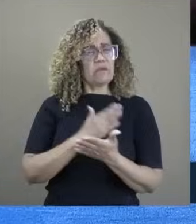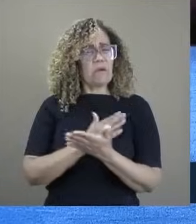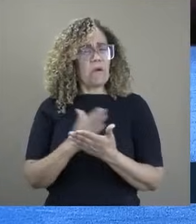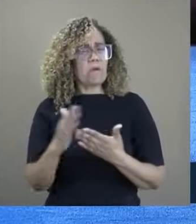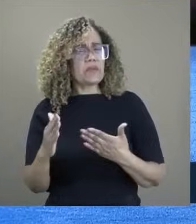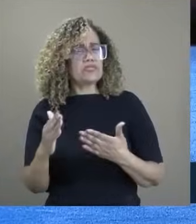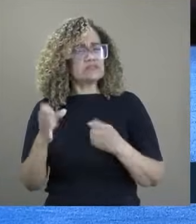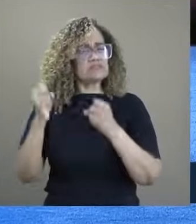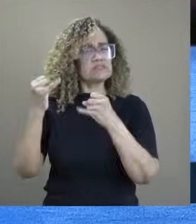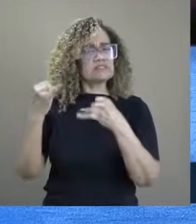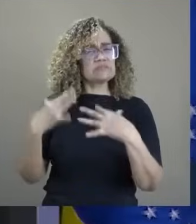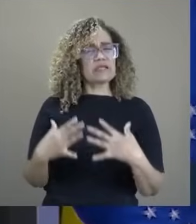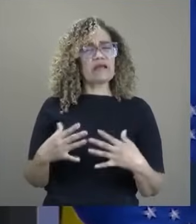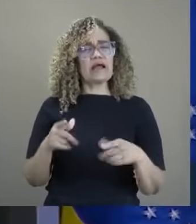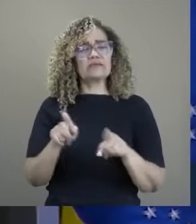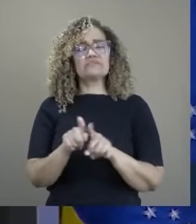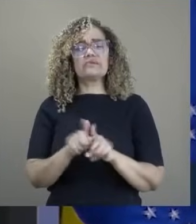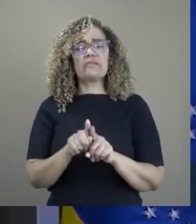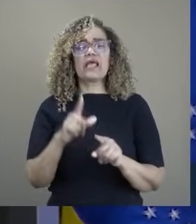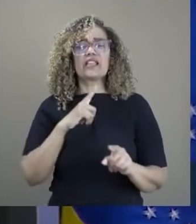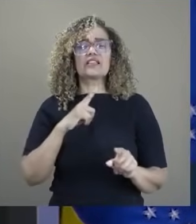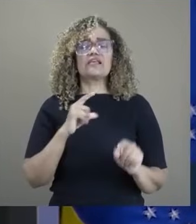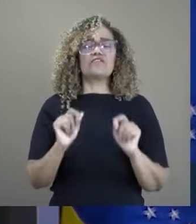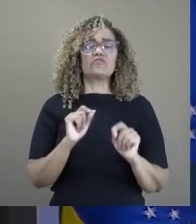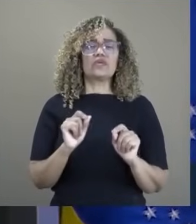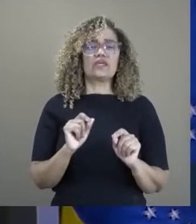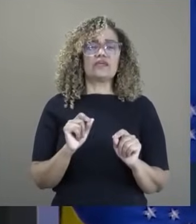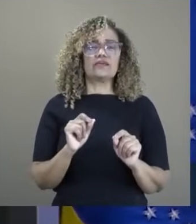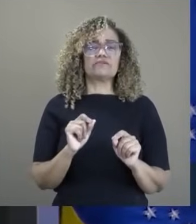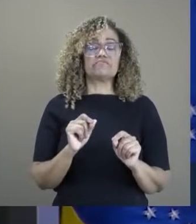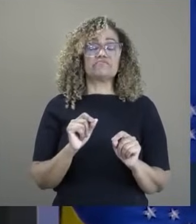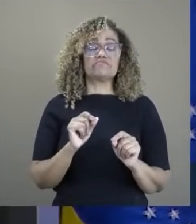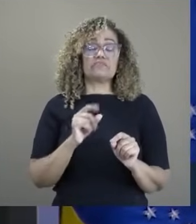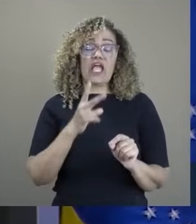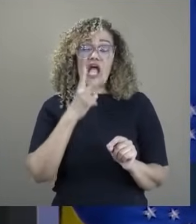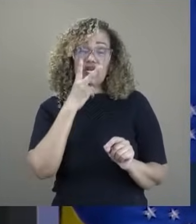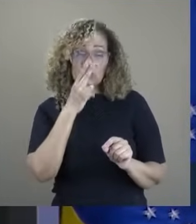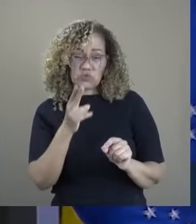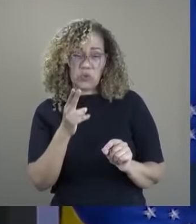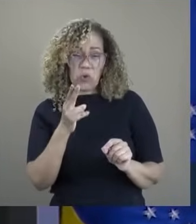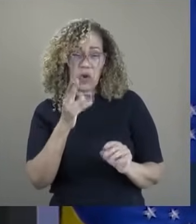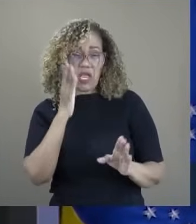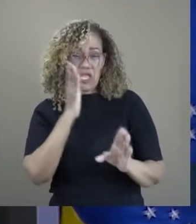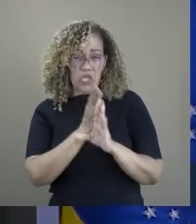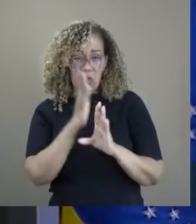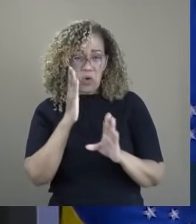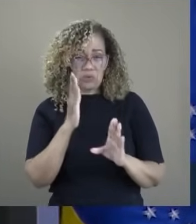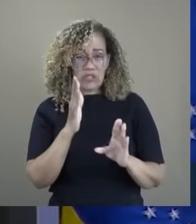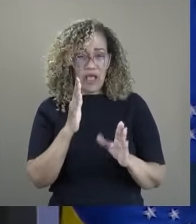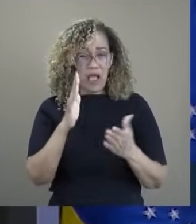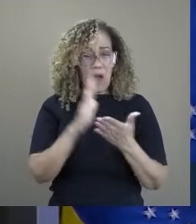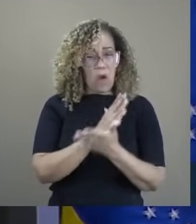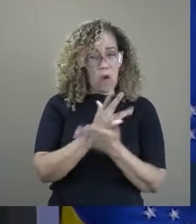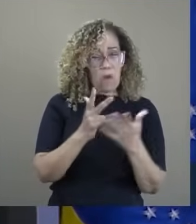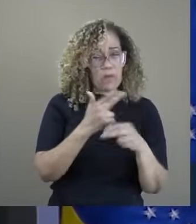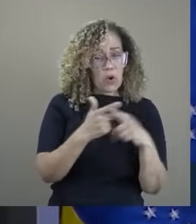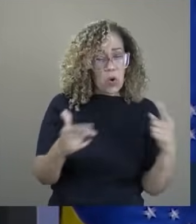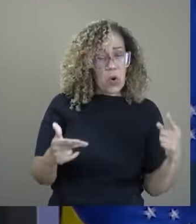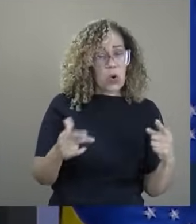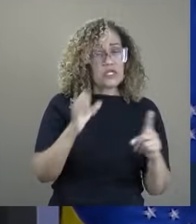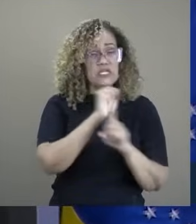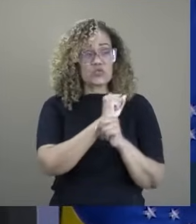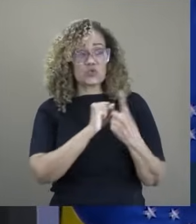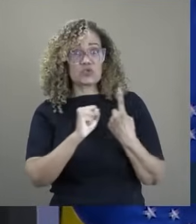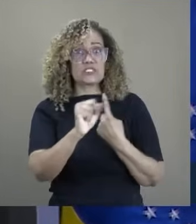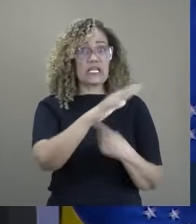inquérito fez a busca apreensão achando que iria encontrar algo que a própria sociedade iria ver que o